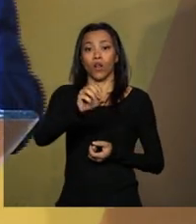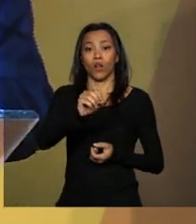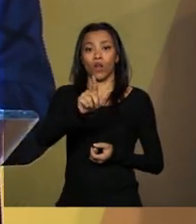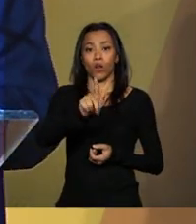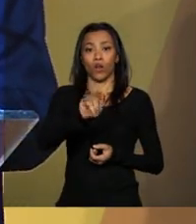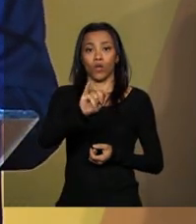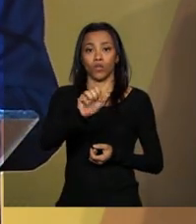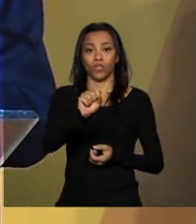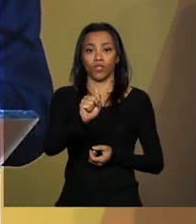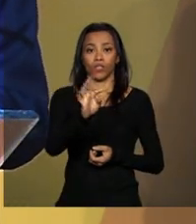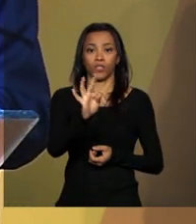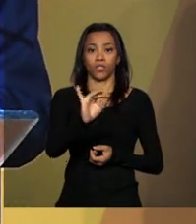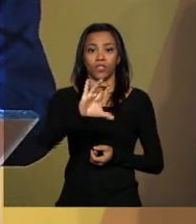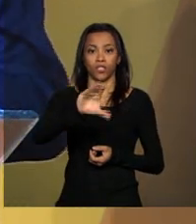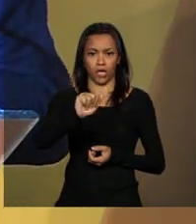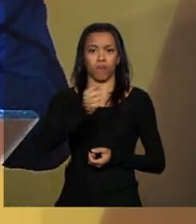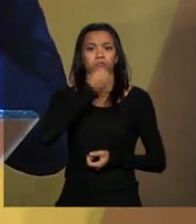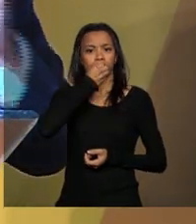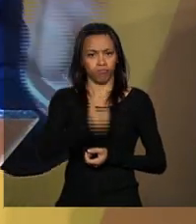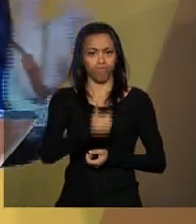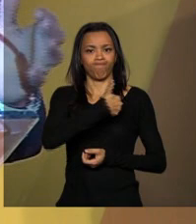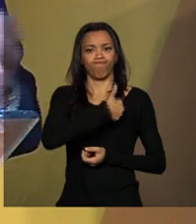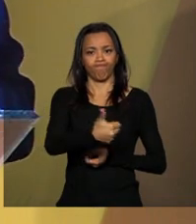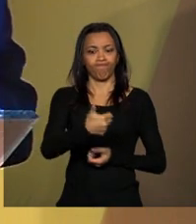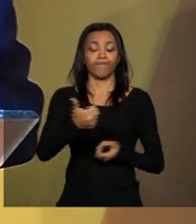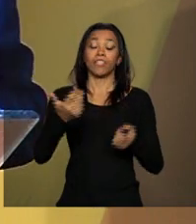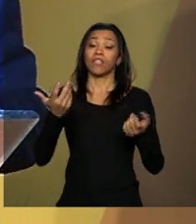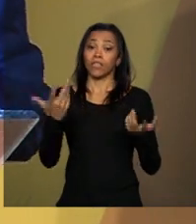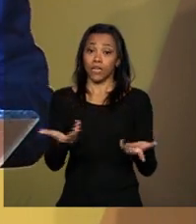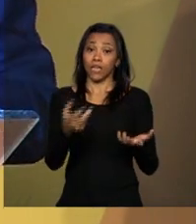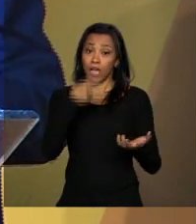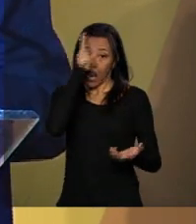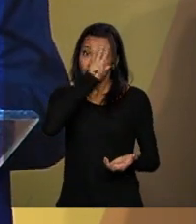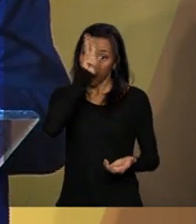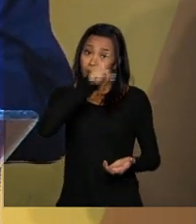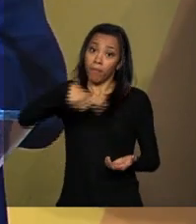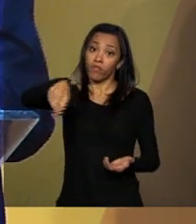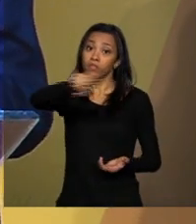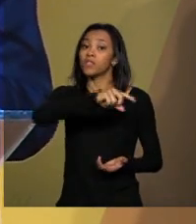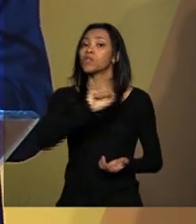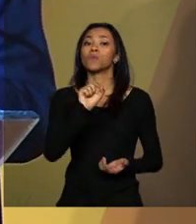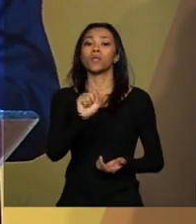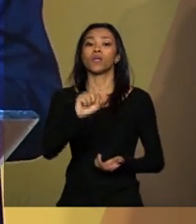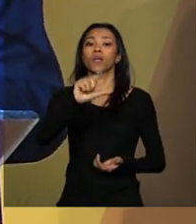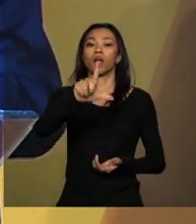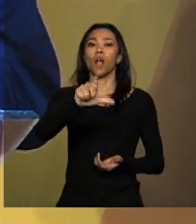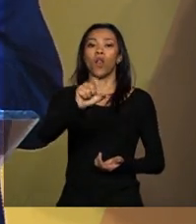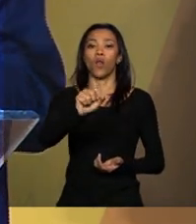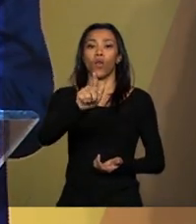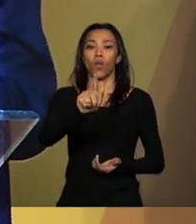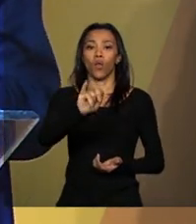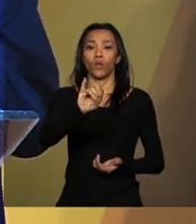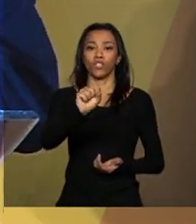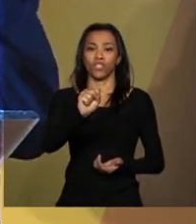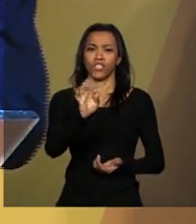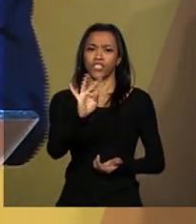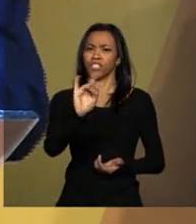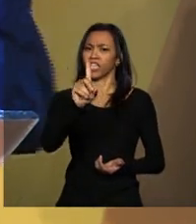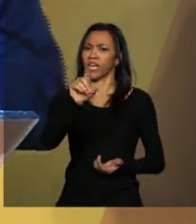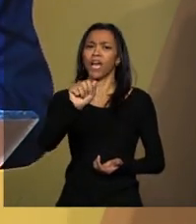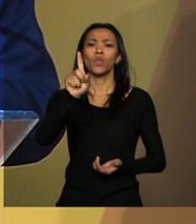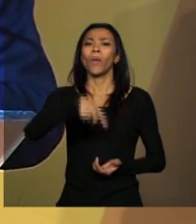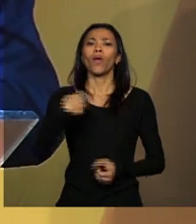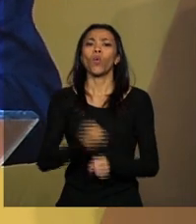logísticos quero lembrar os senhores que logística não é infraestrutura é um